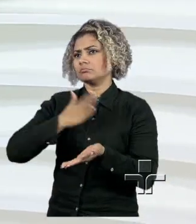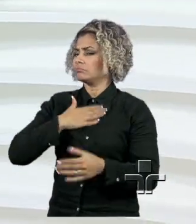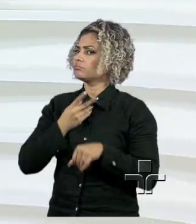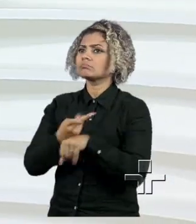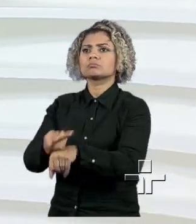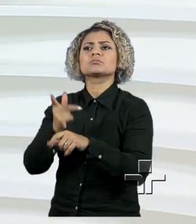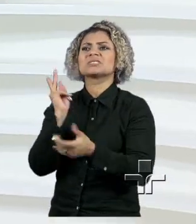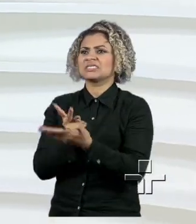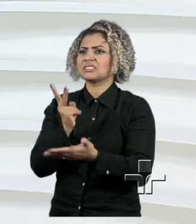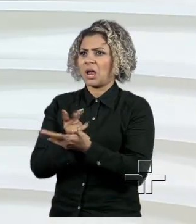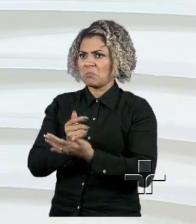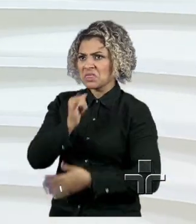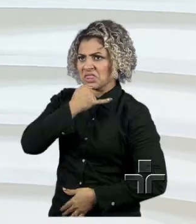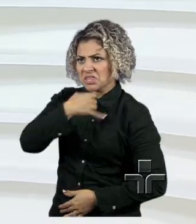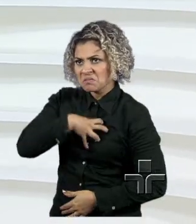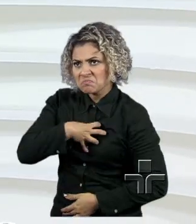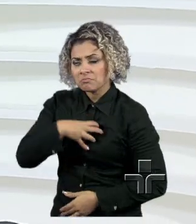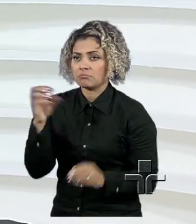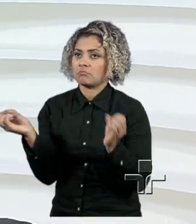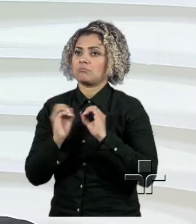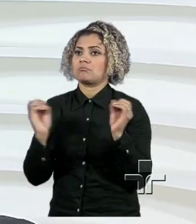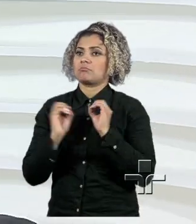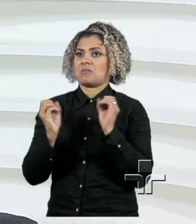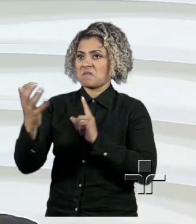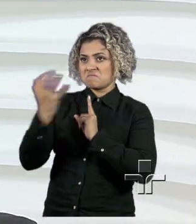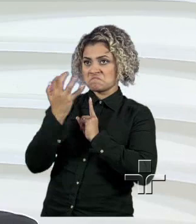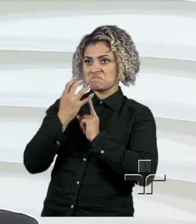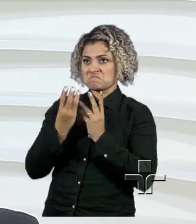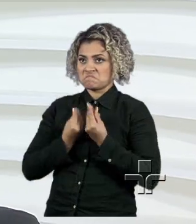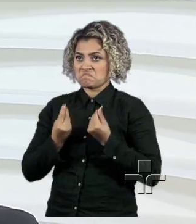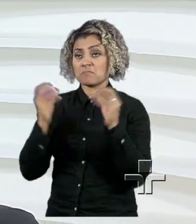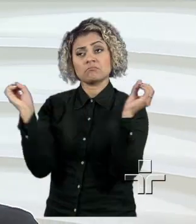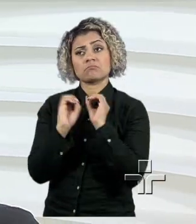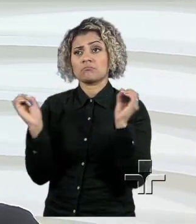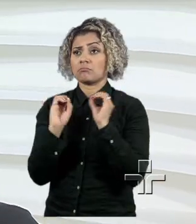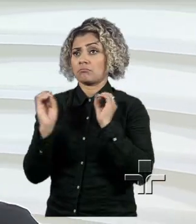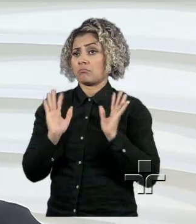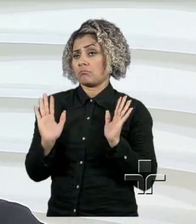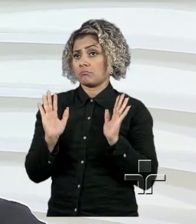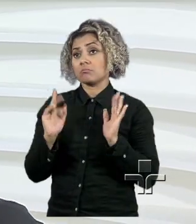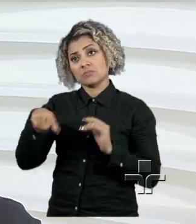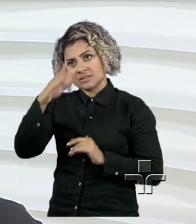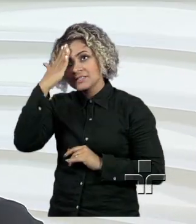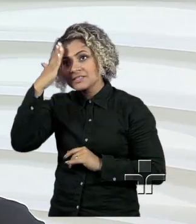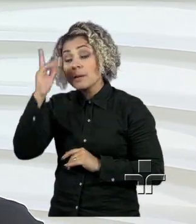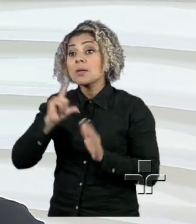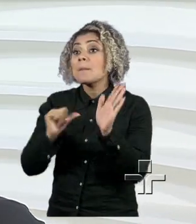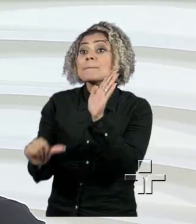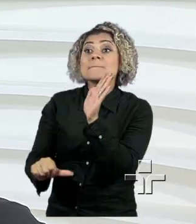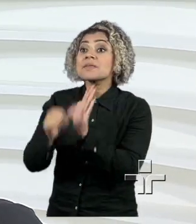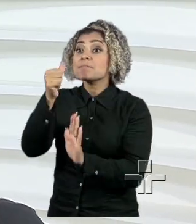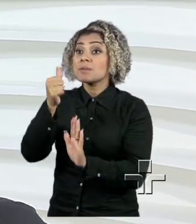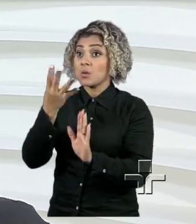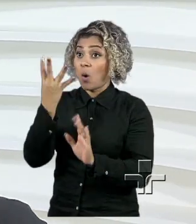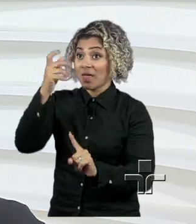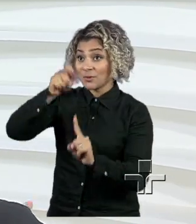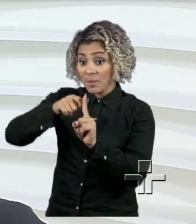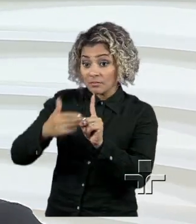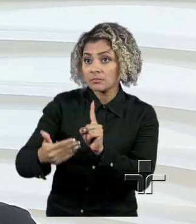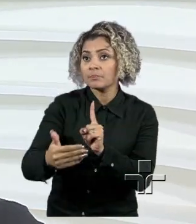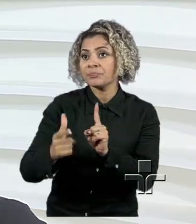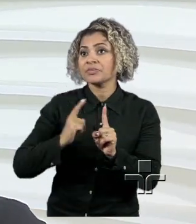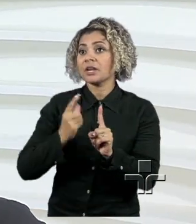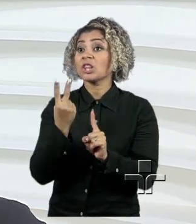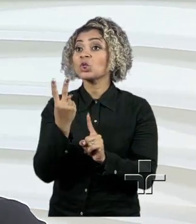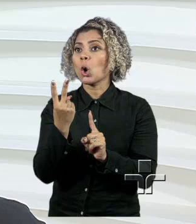procuro não me sensibilizar com esse assunto. Para você ter uma ideia, estamos fechando o primeiro quadrimestre do ano com crescimento de